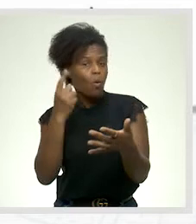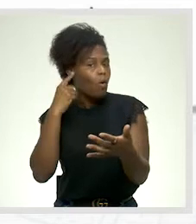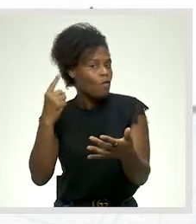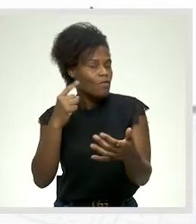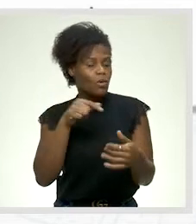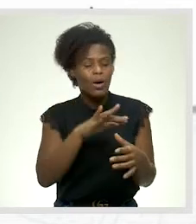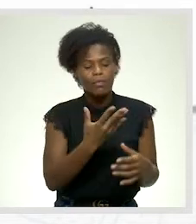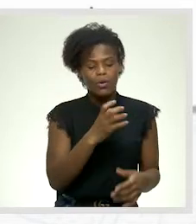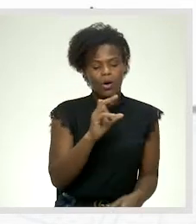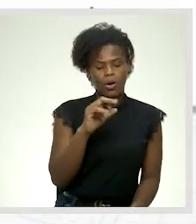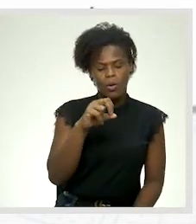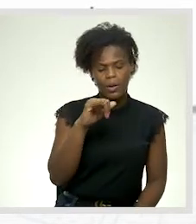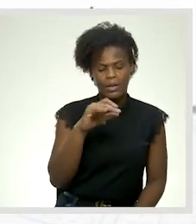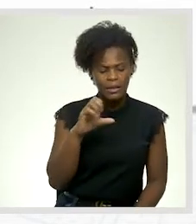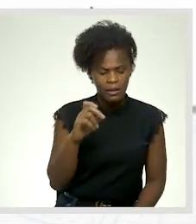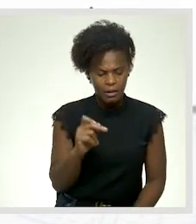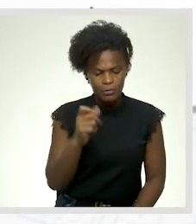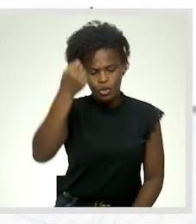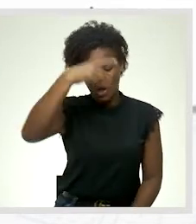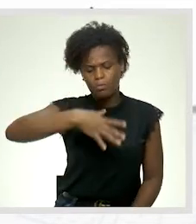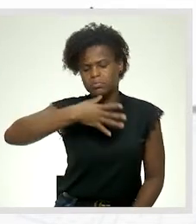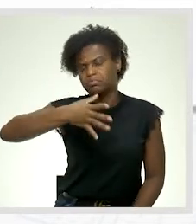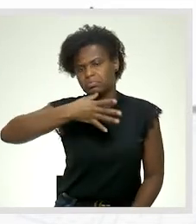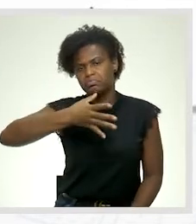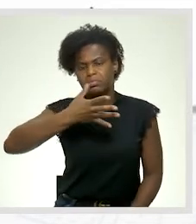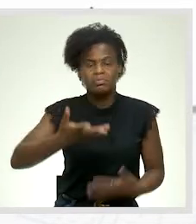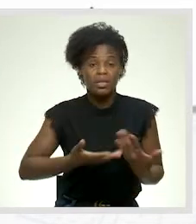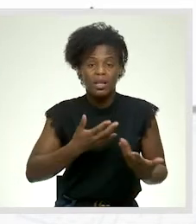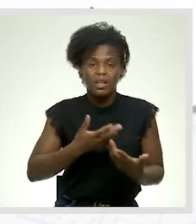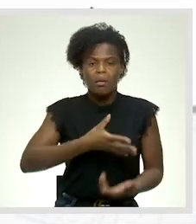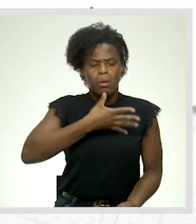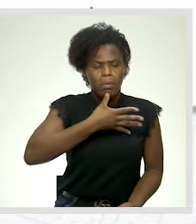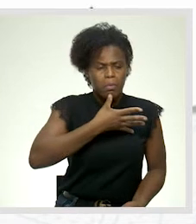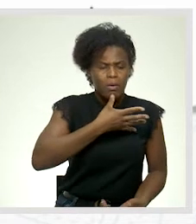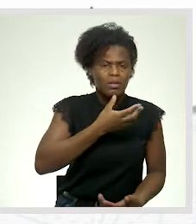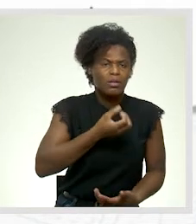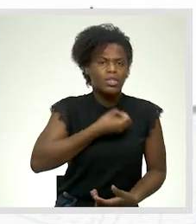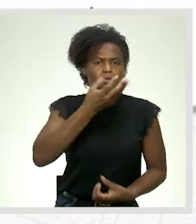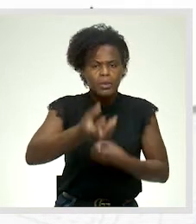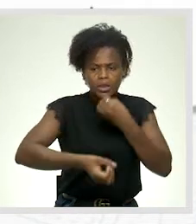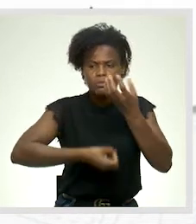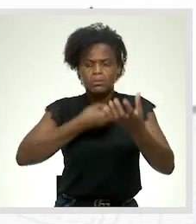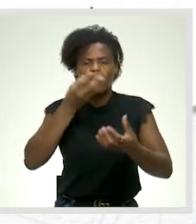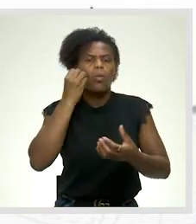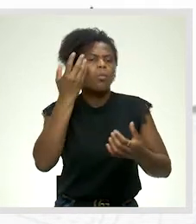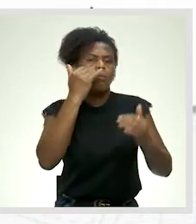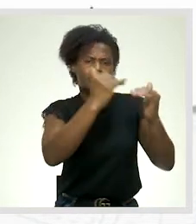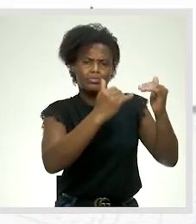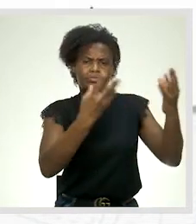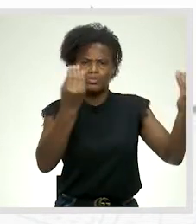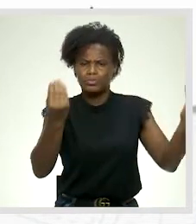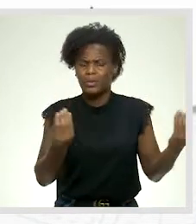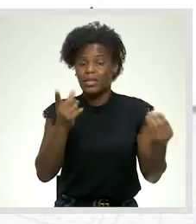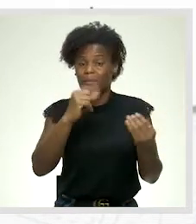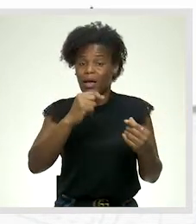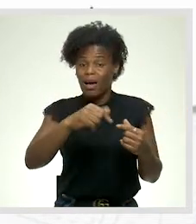crónica, isto é pouca, portanto, existe pouca narração, muita descrição, também há emissão